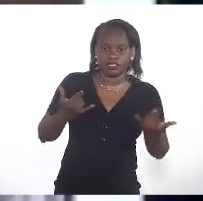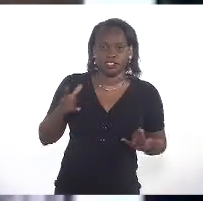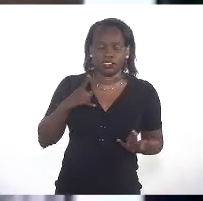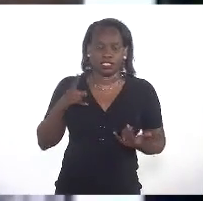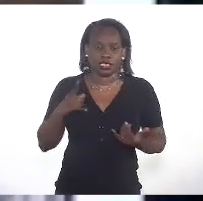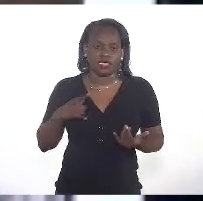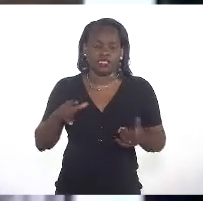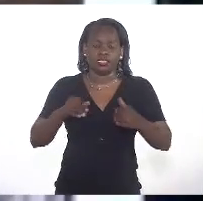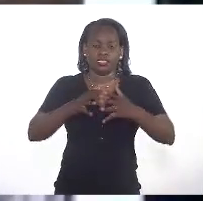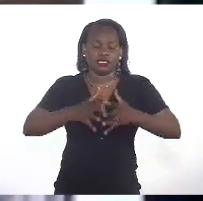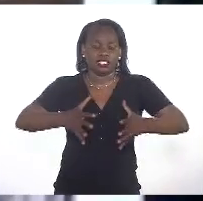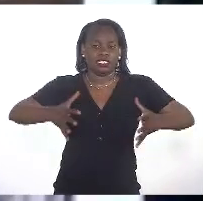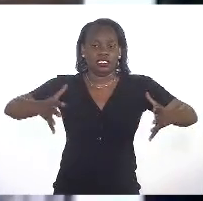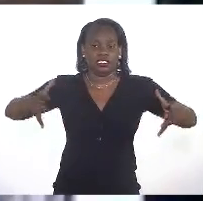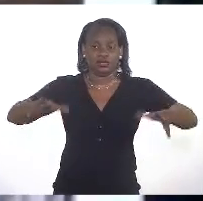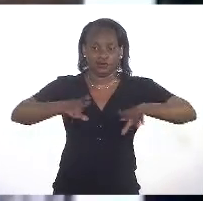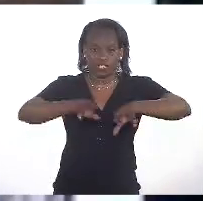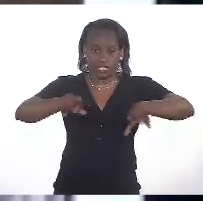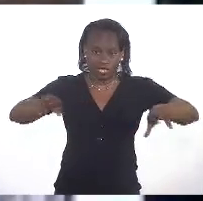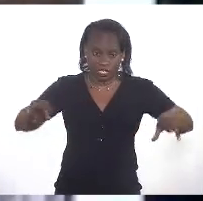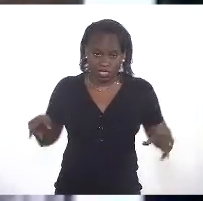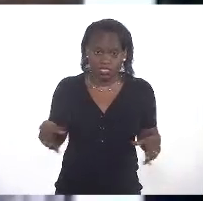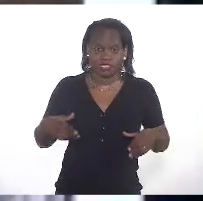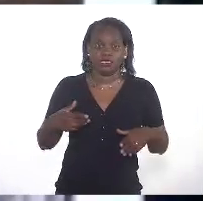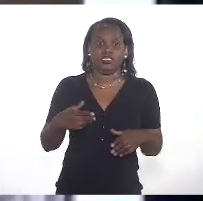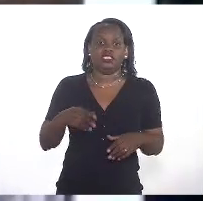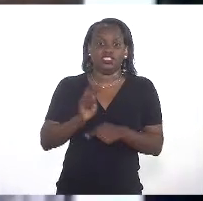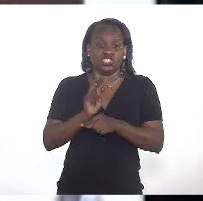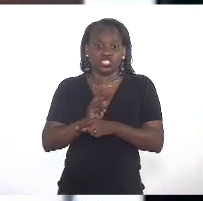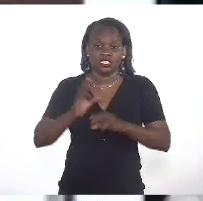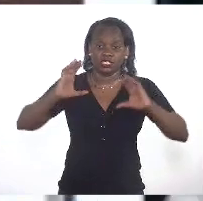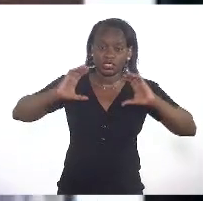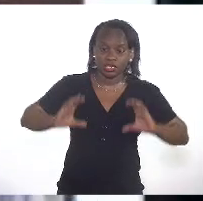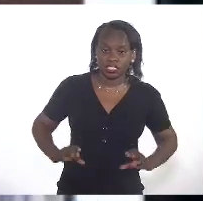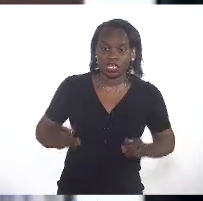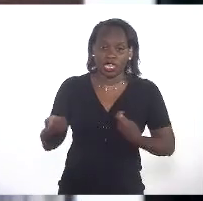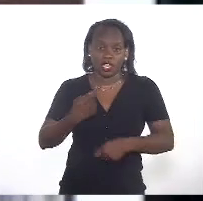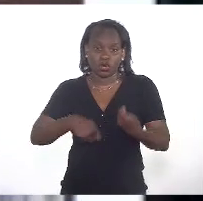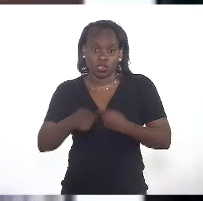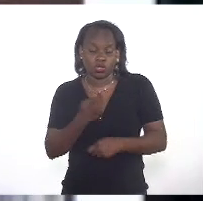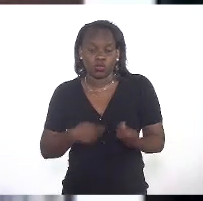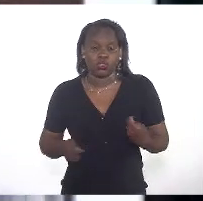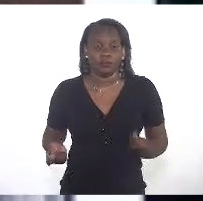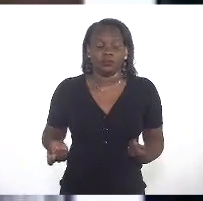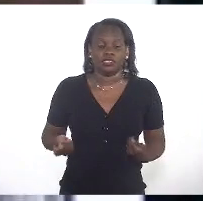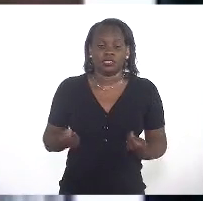a dimensão cidadã, a dimensão econômica.